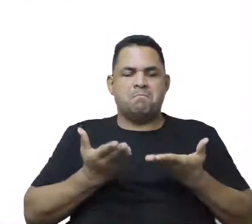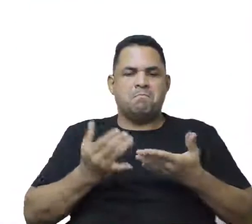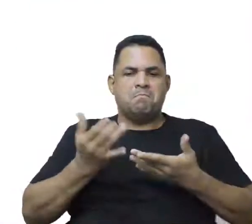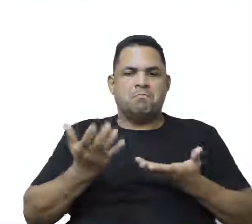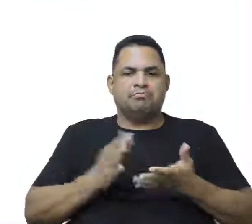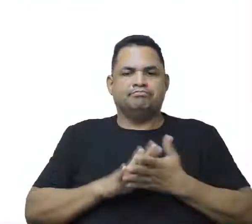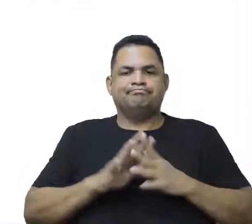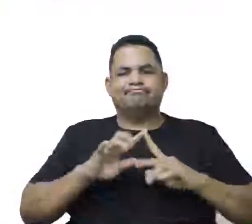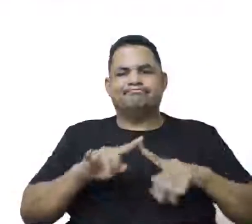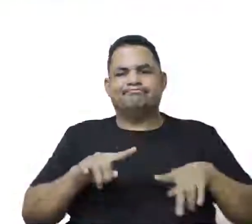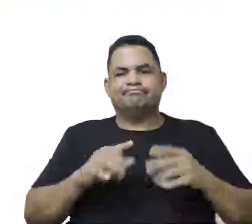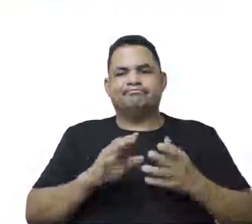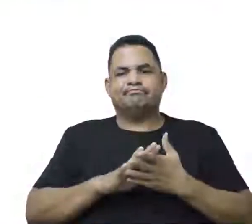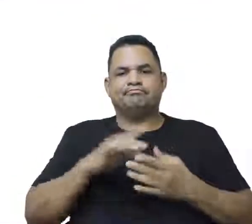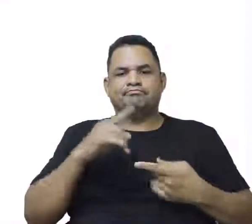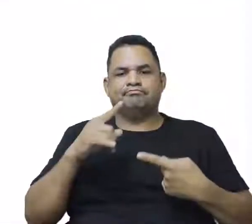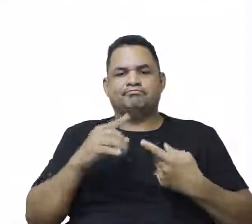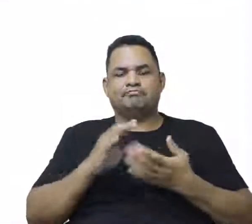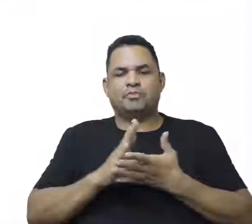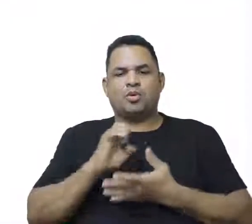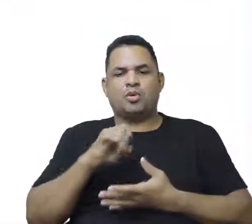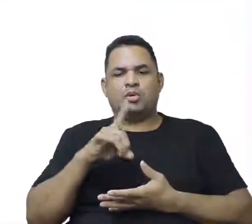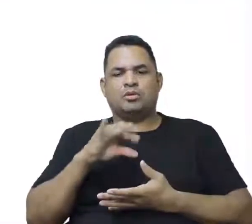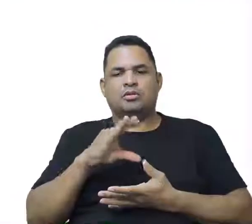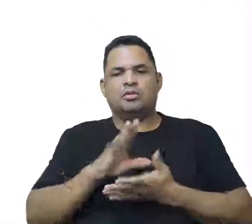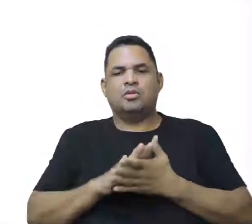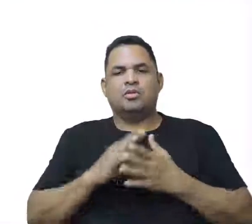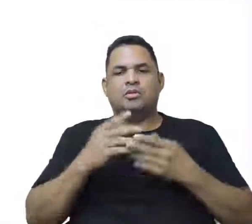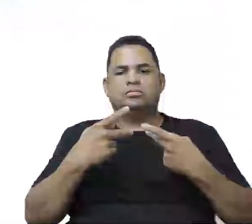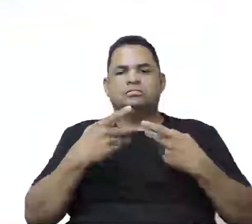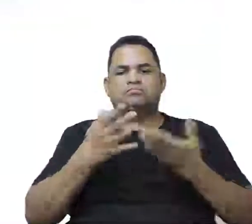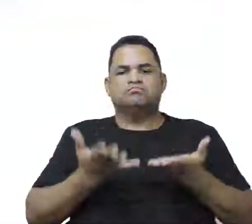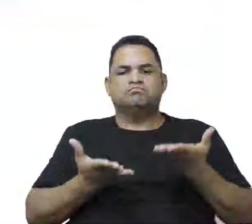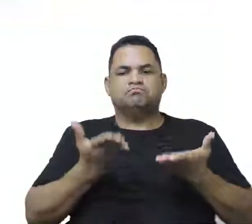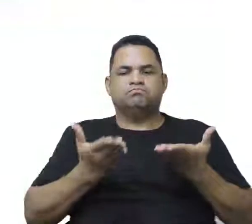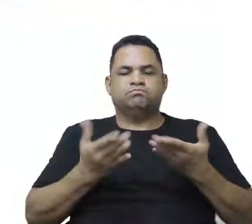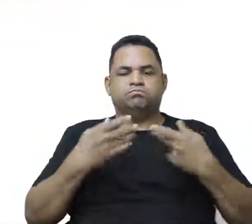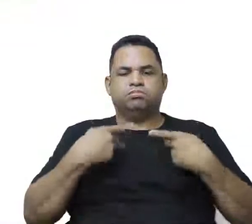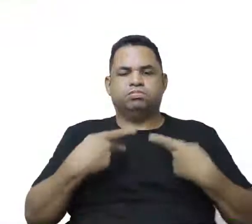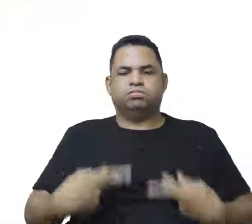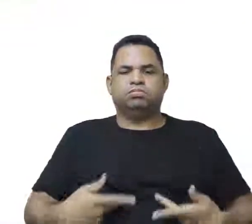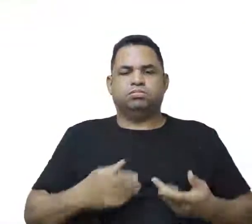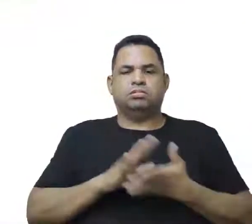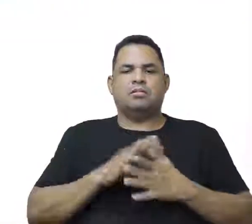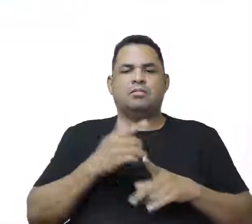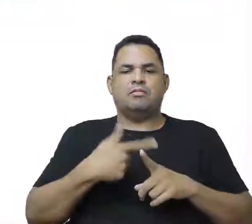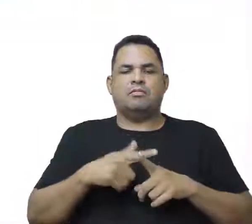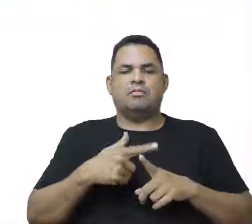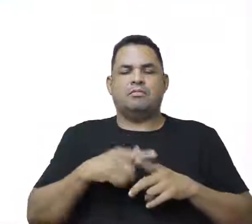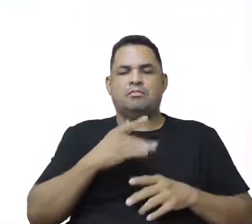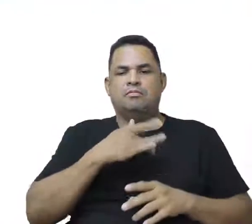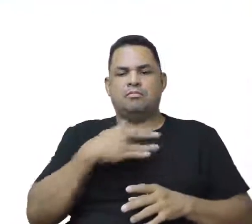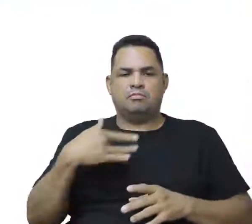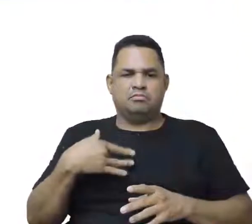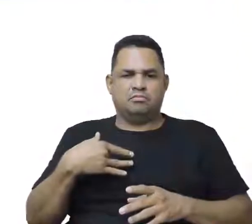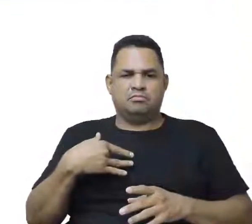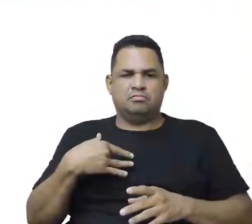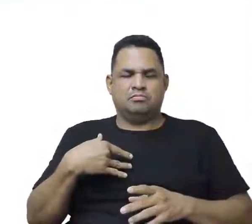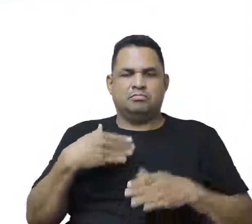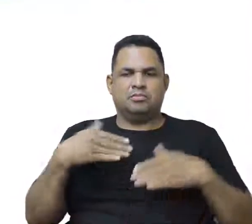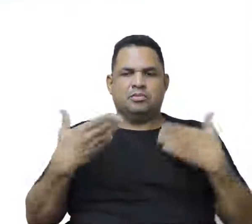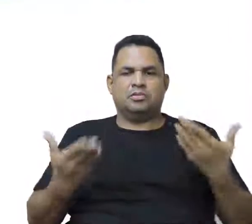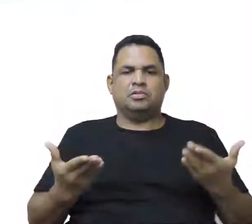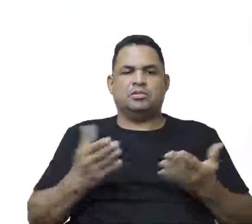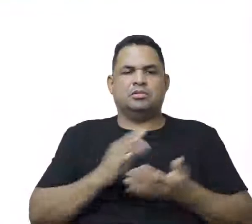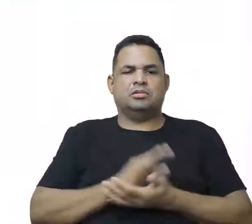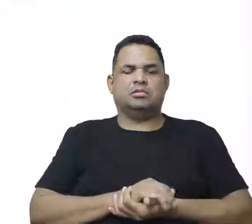No entanto, do ponto de vista orgânico, o peso corporal se torna um problema de saúde